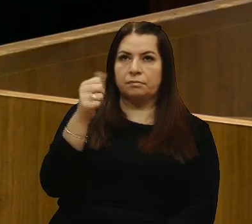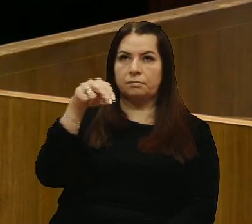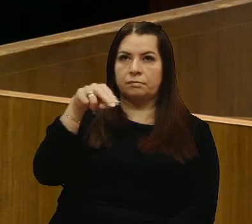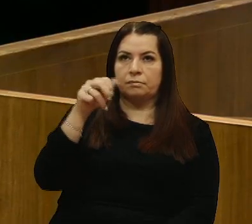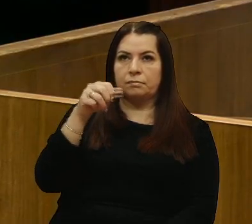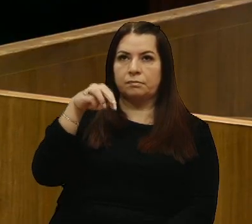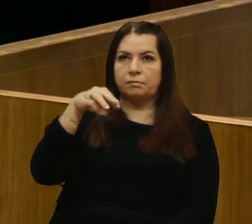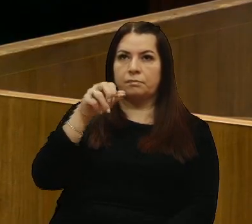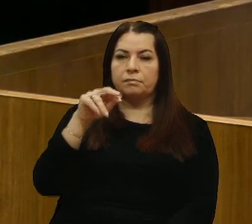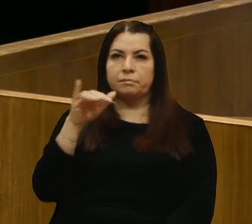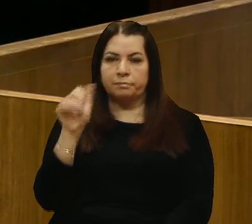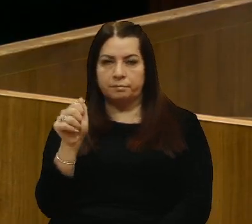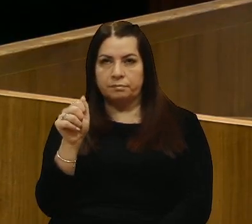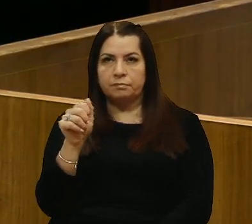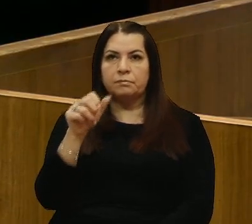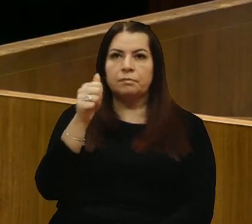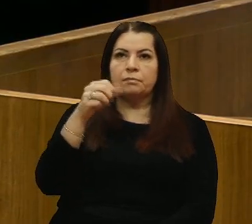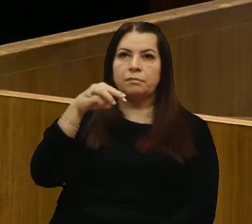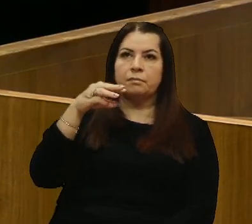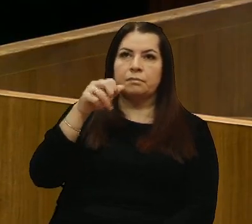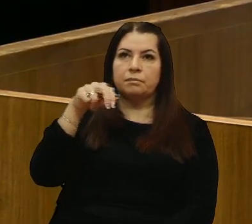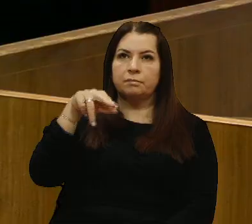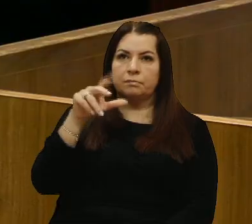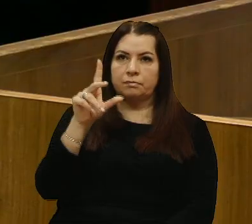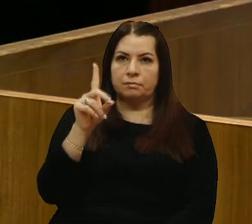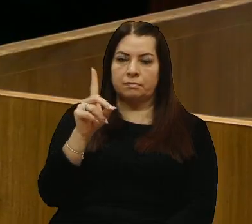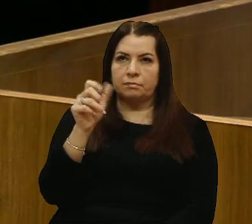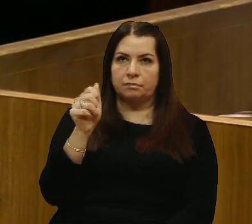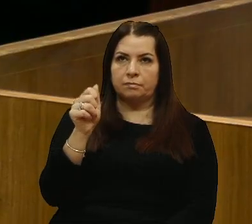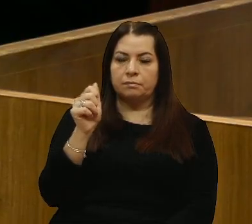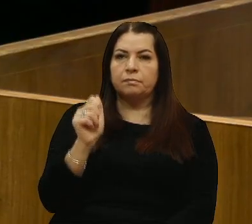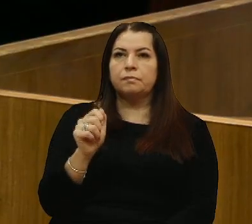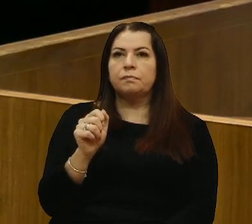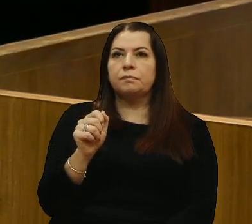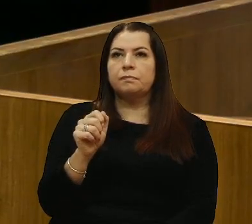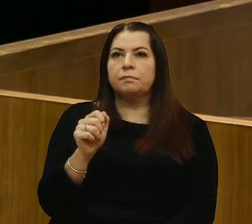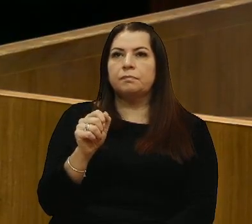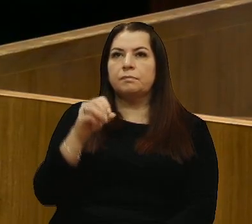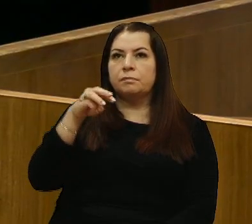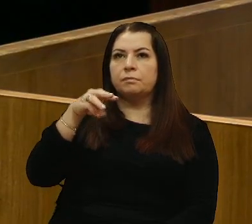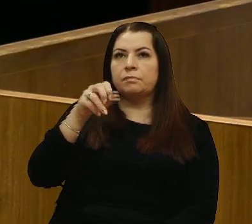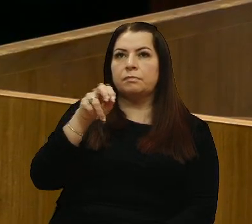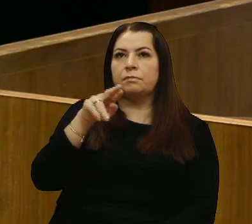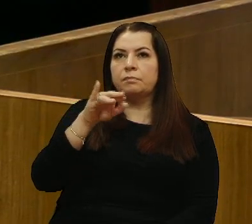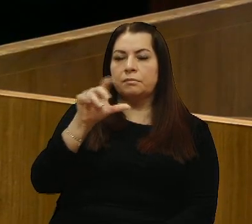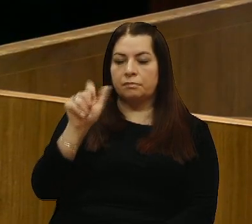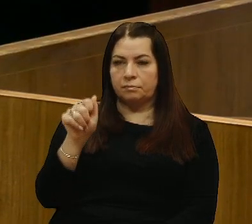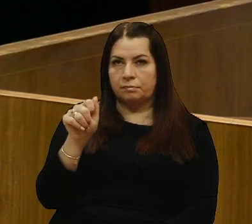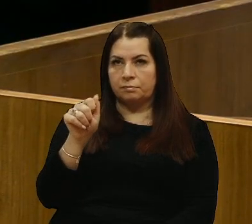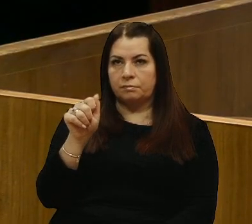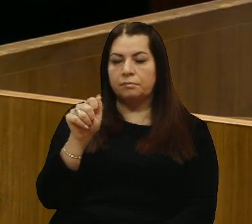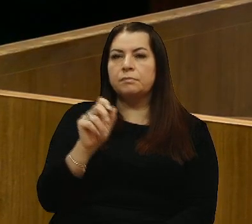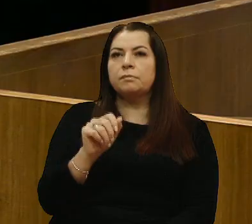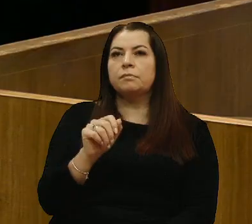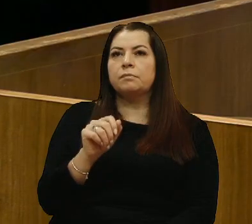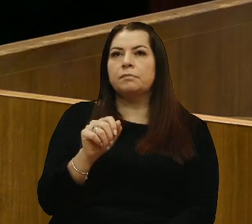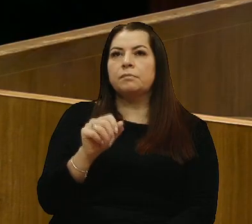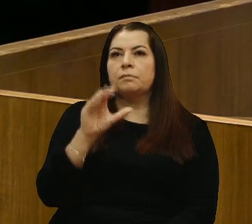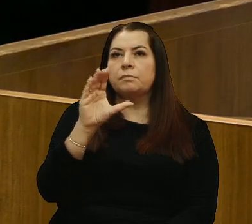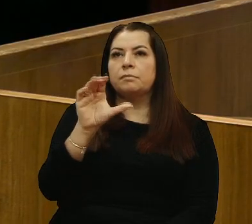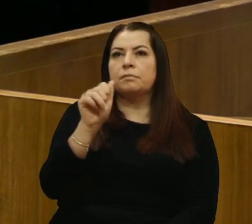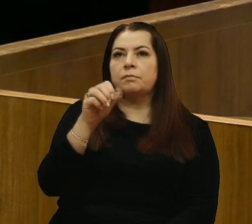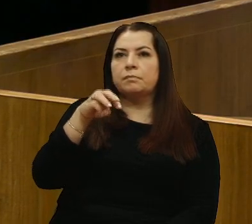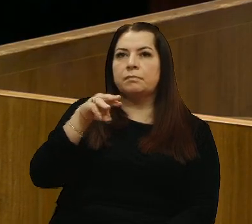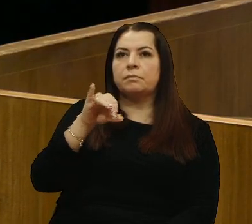Maria Moraes, Amanda Regis de Medeiros, Marília Jane de Souza Silva,